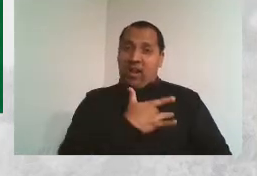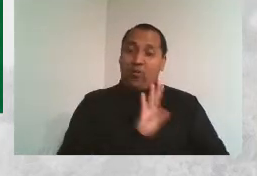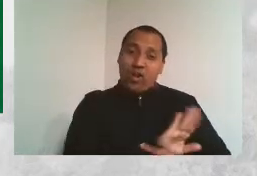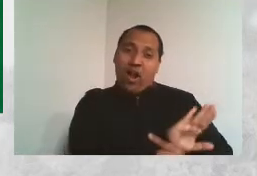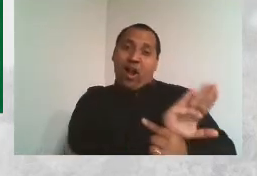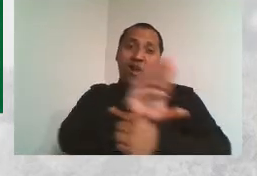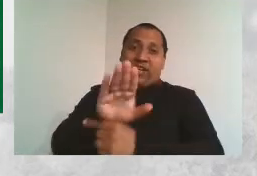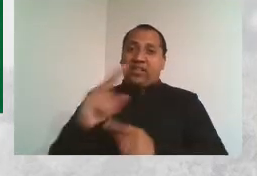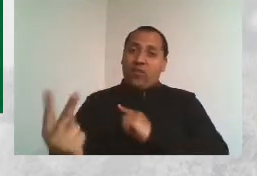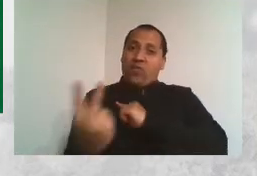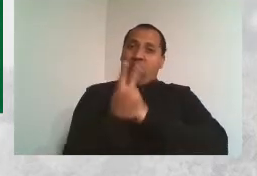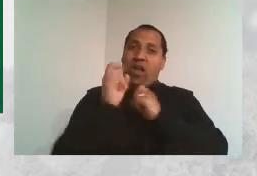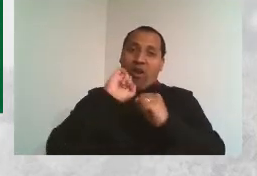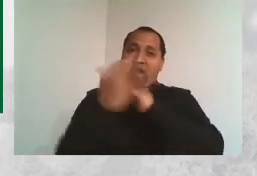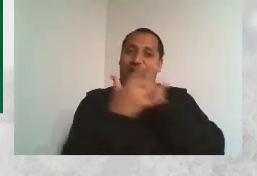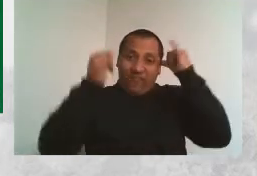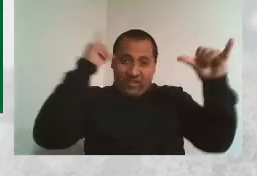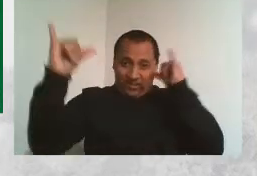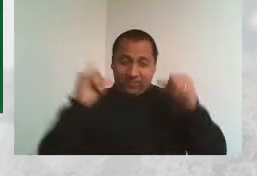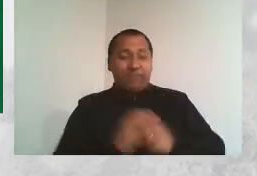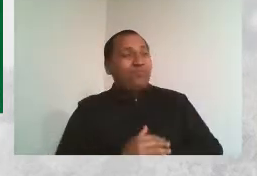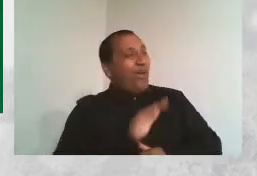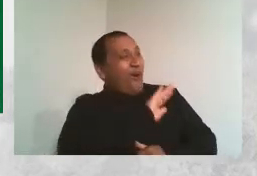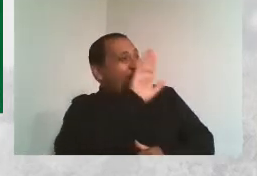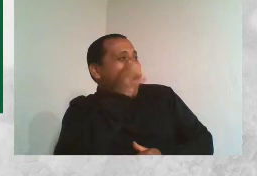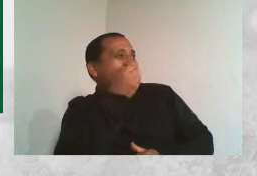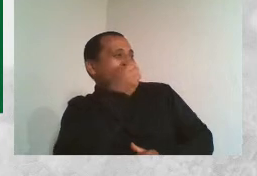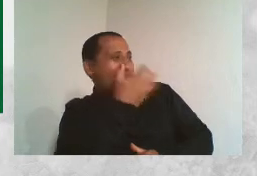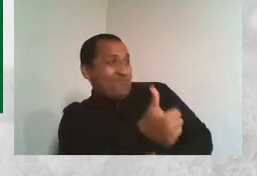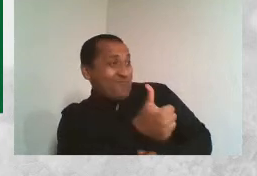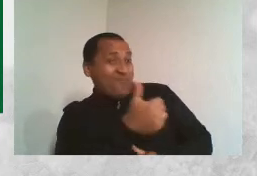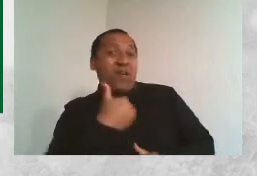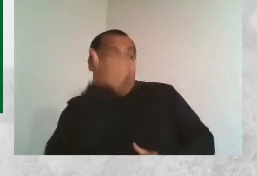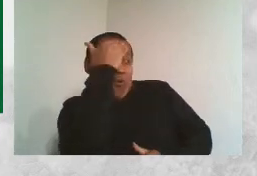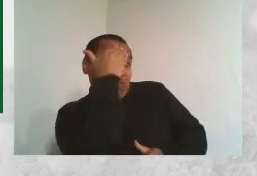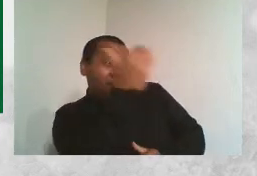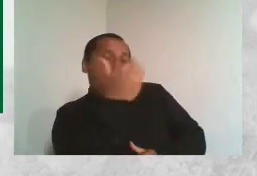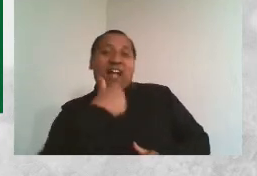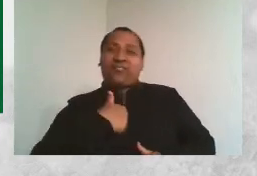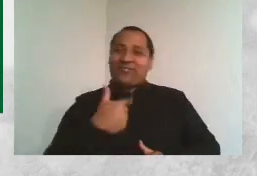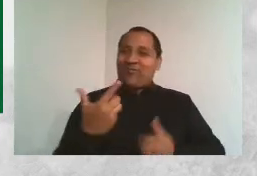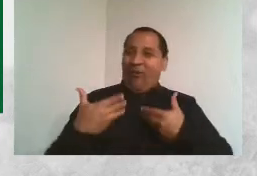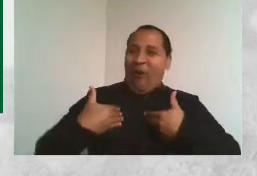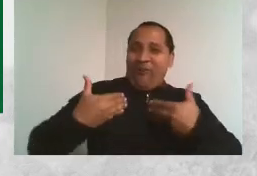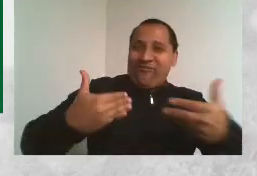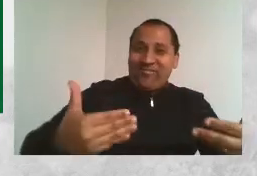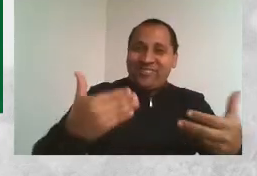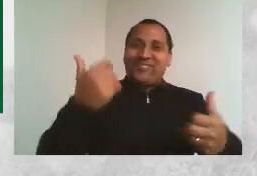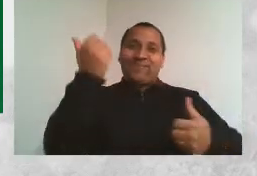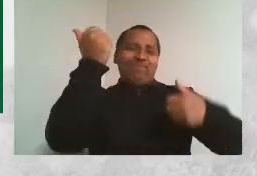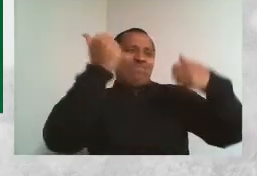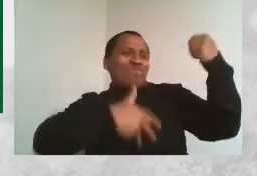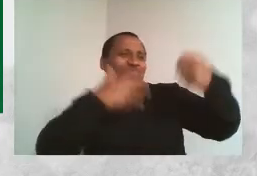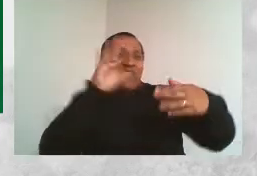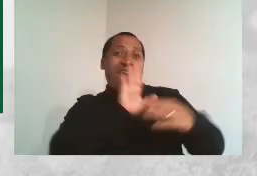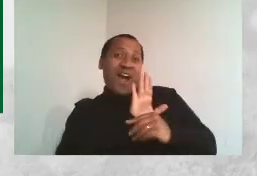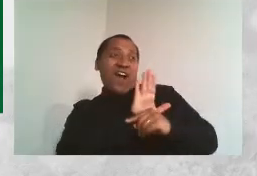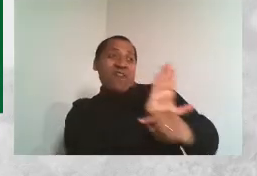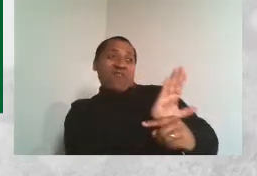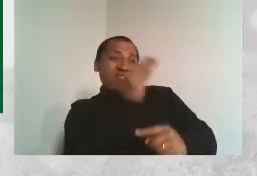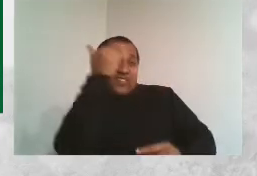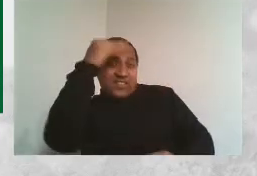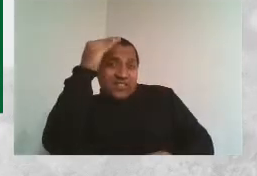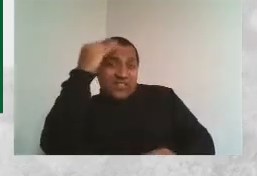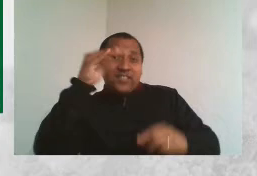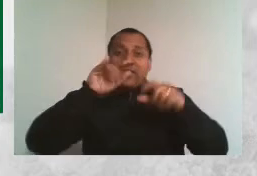na prevenção de Covid-19? Olá, Emanuele. Agradeço pelo convite em podermos esclarecer